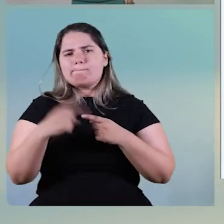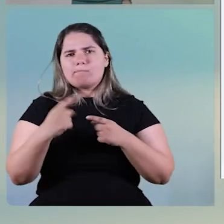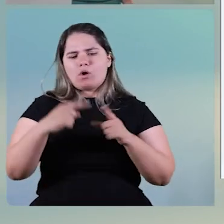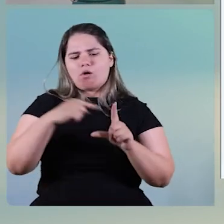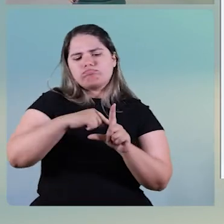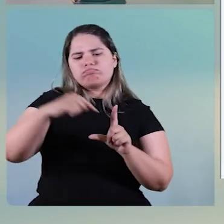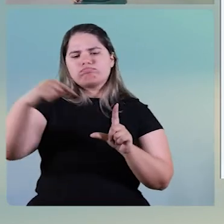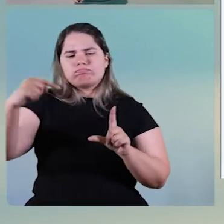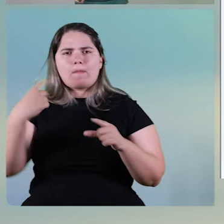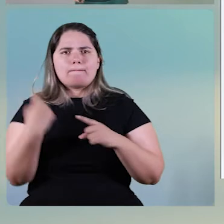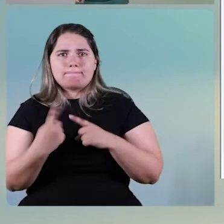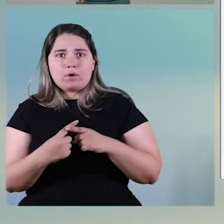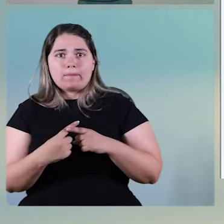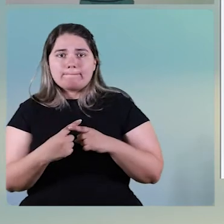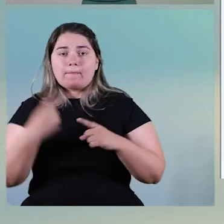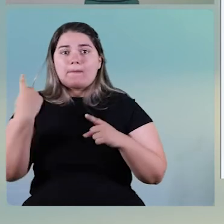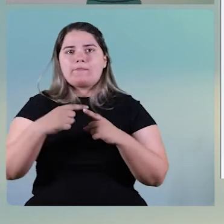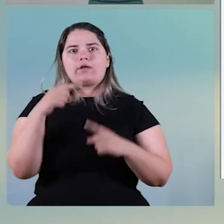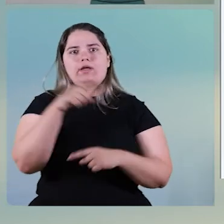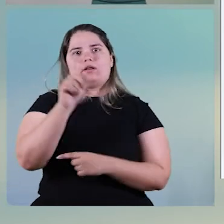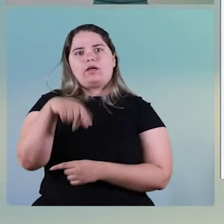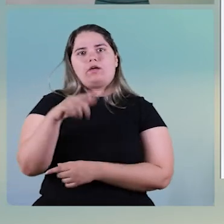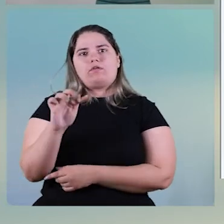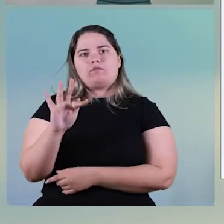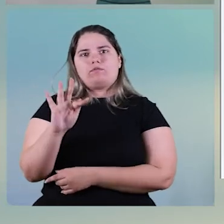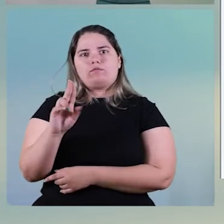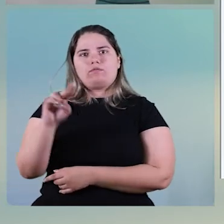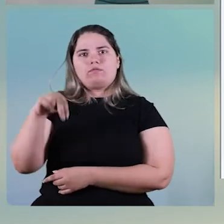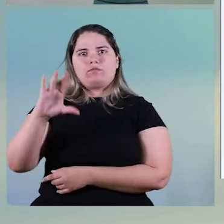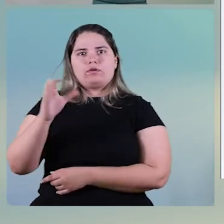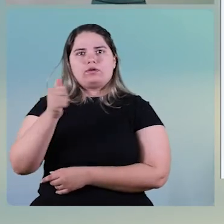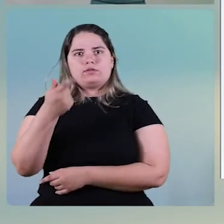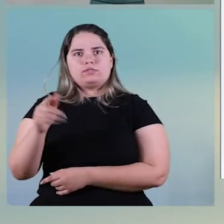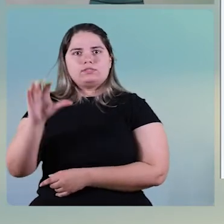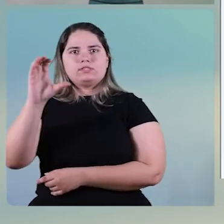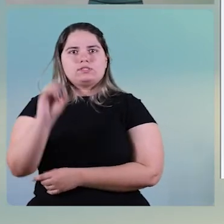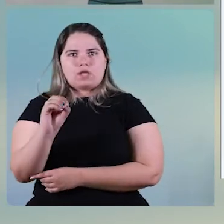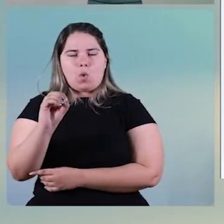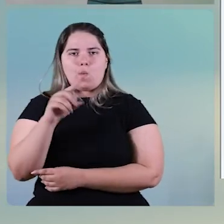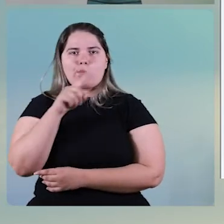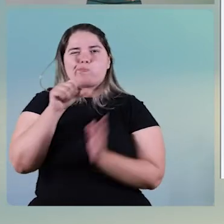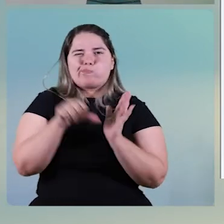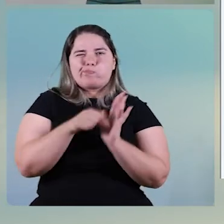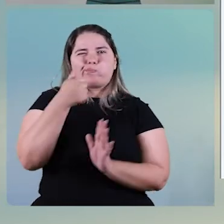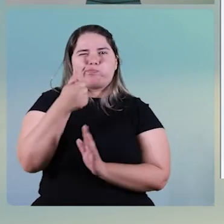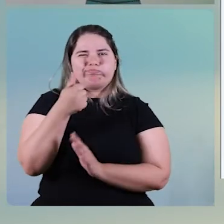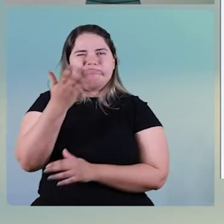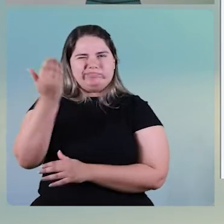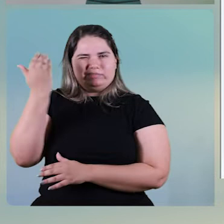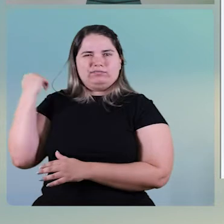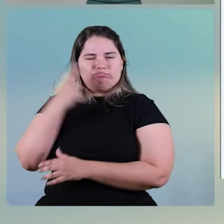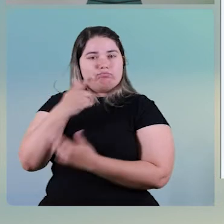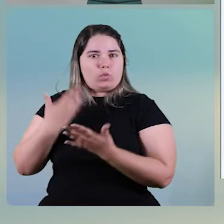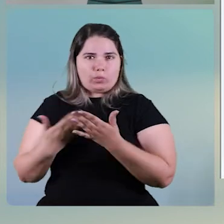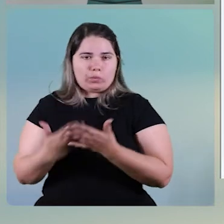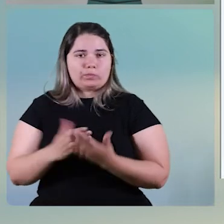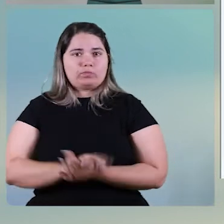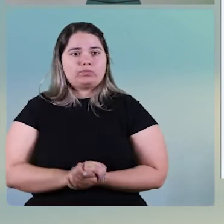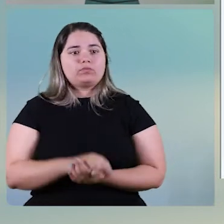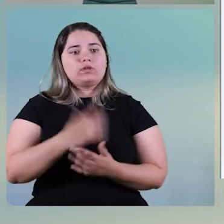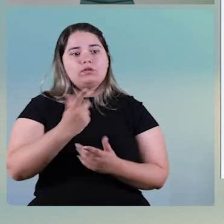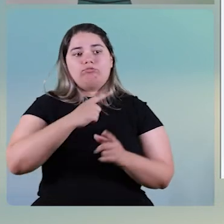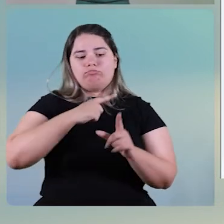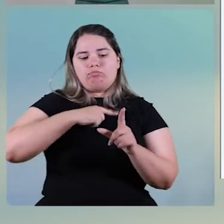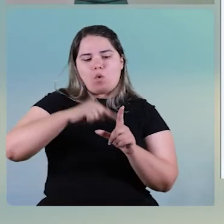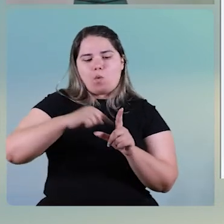igual a V0 mais AT é uma função linear, uma função do primeiro grau, onde o V0 e o A são constantes e o V varia